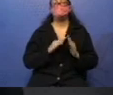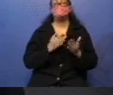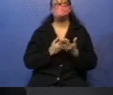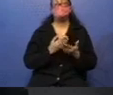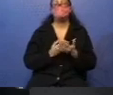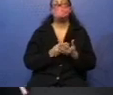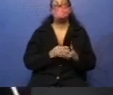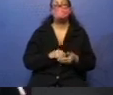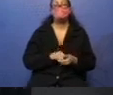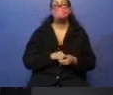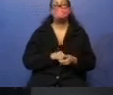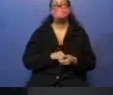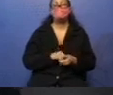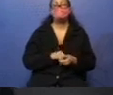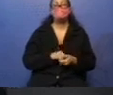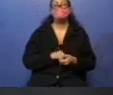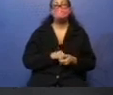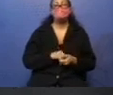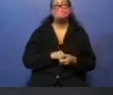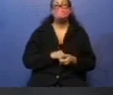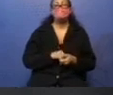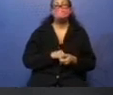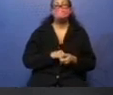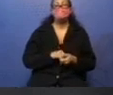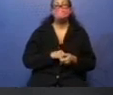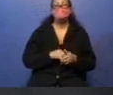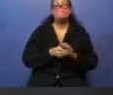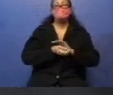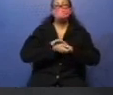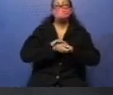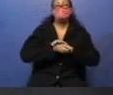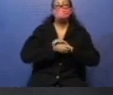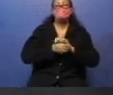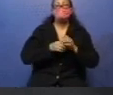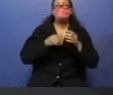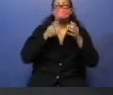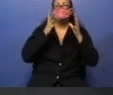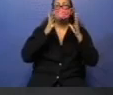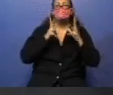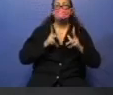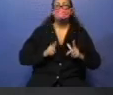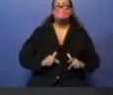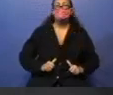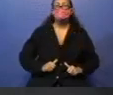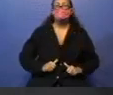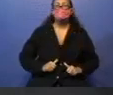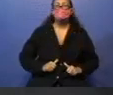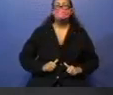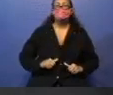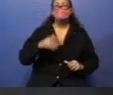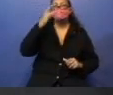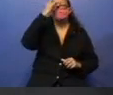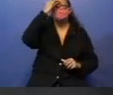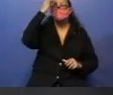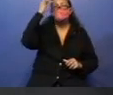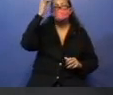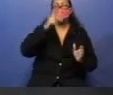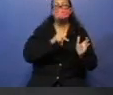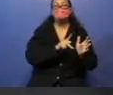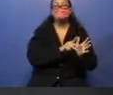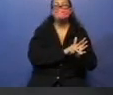a próxima. Higiene pessoal para prevenir doenças transmitidas